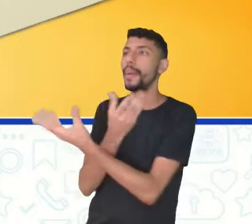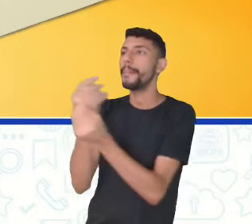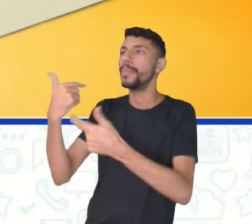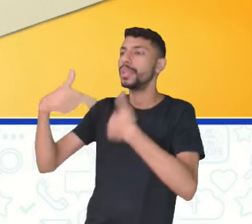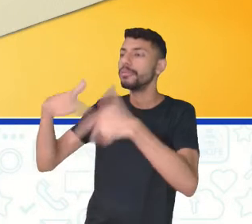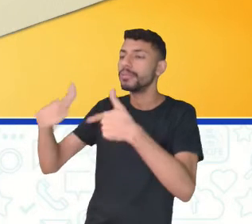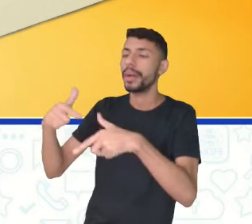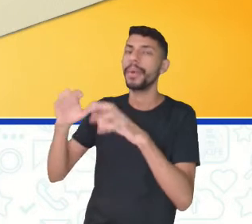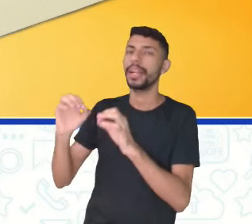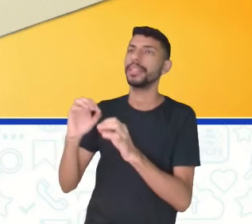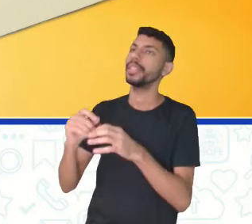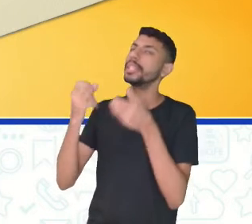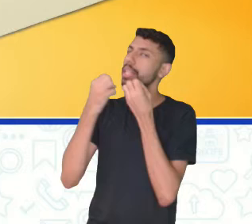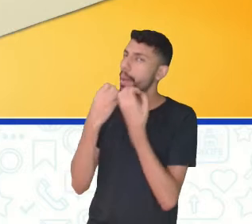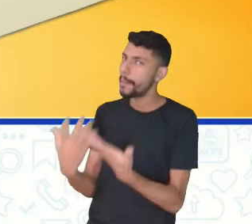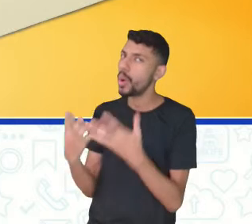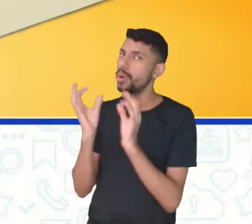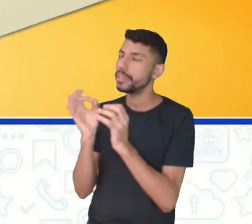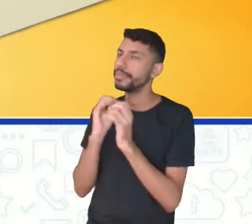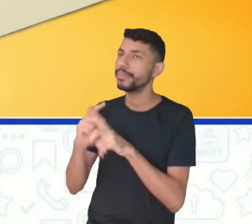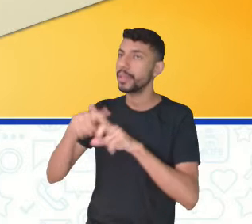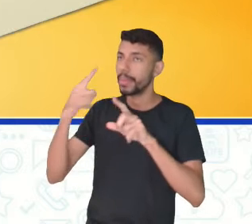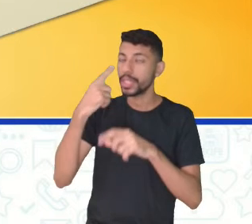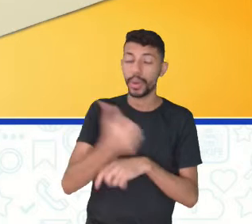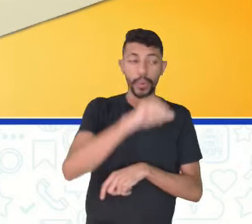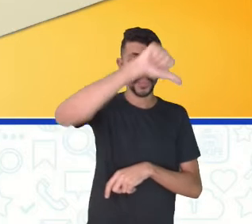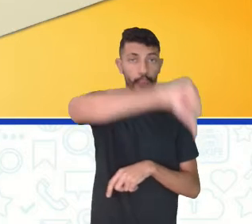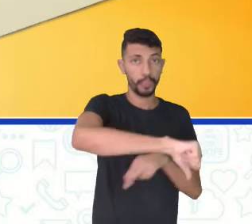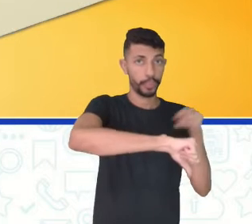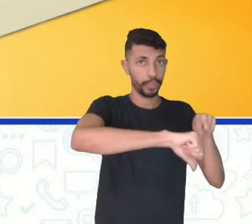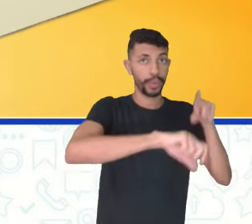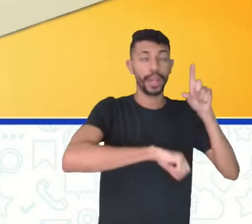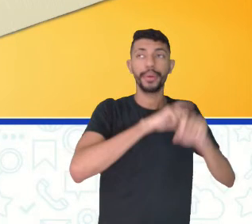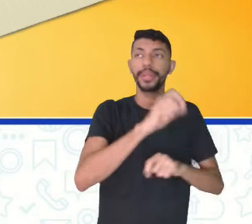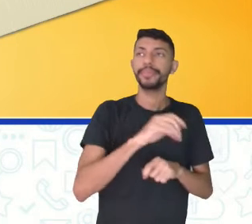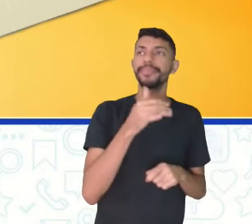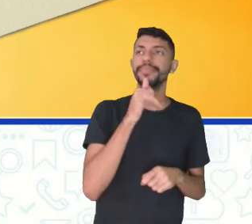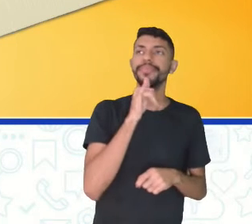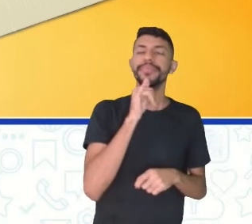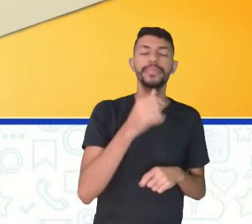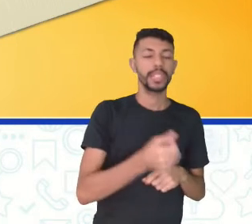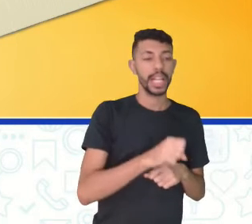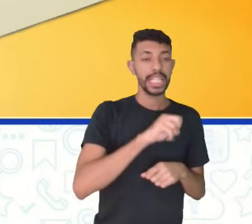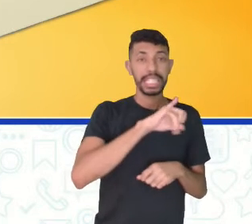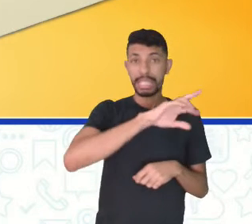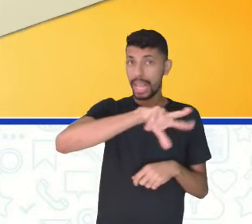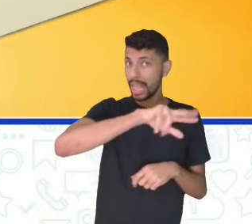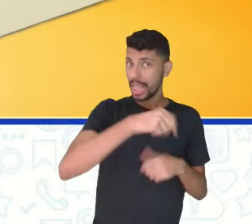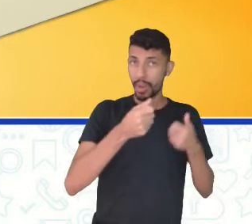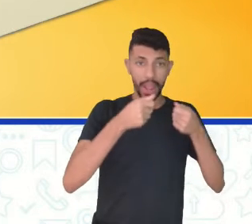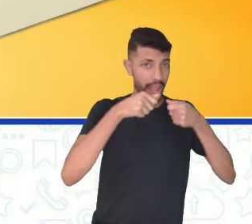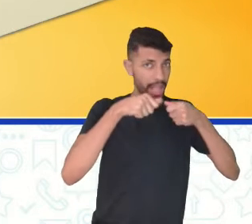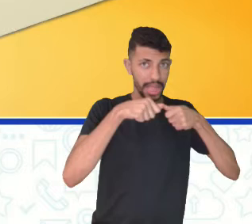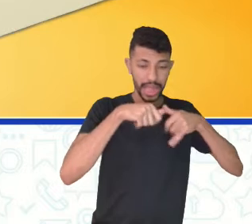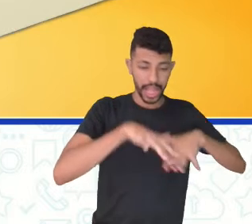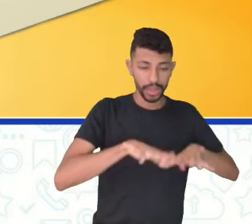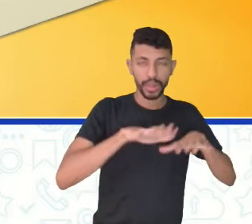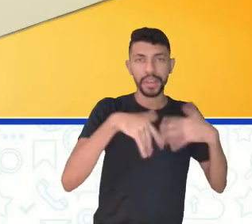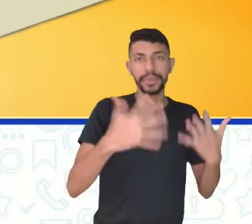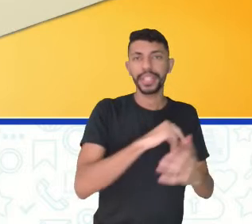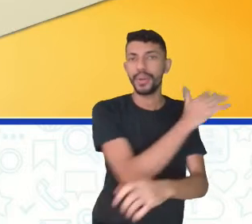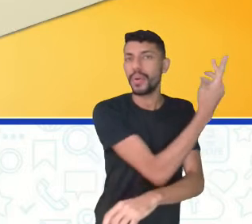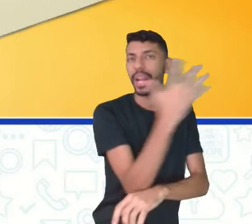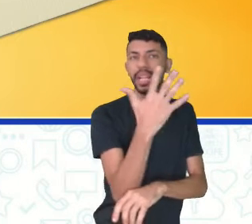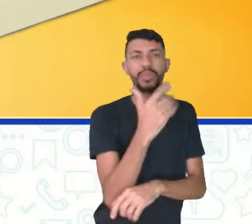no trabalho, isso é bom. Mas vamos ver as desvantagens. Se não é natural, a natureza não decompõe. A natureza